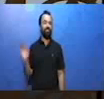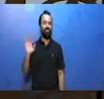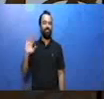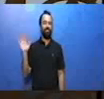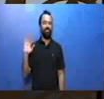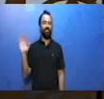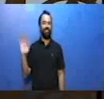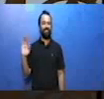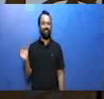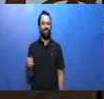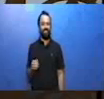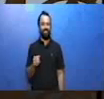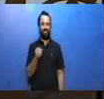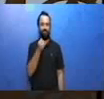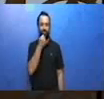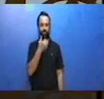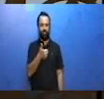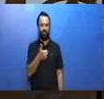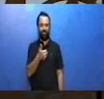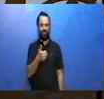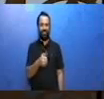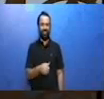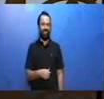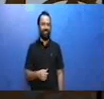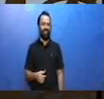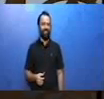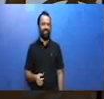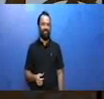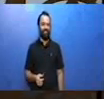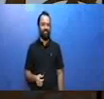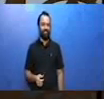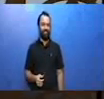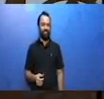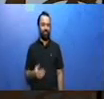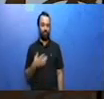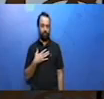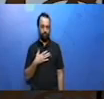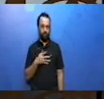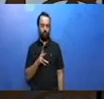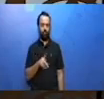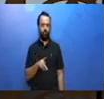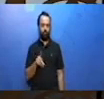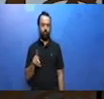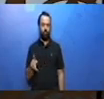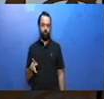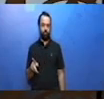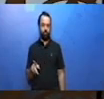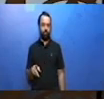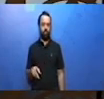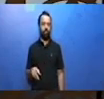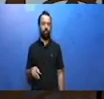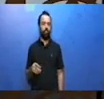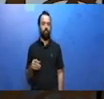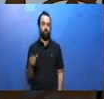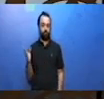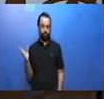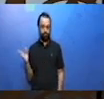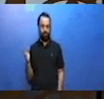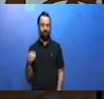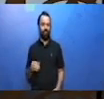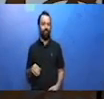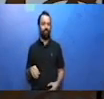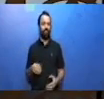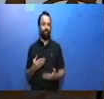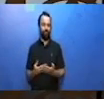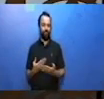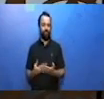Olá, alunos do terceiro ano, tudo bem com vocês? Eu sou a professora Juliana, estou aqui para mais uma